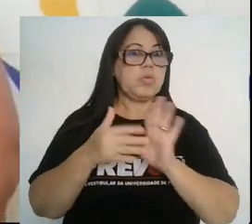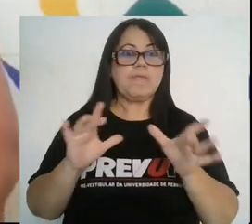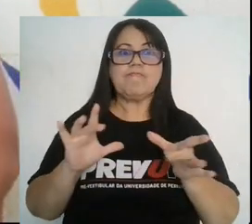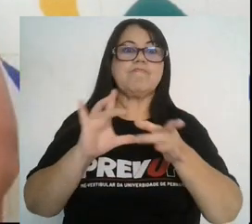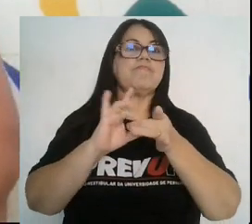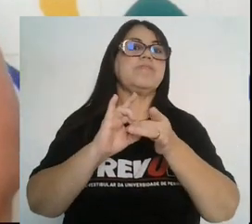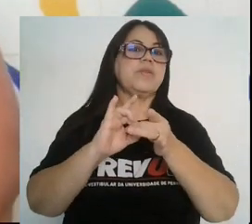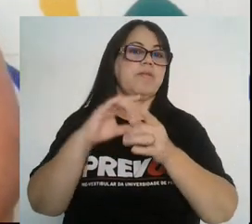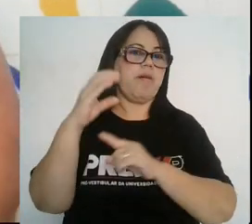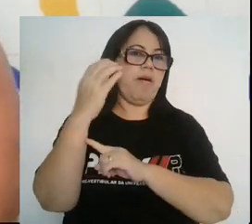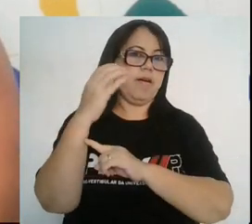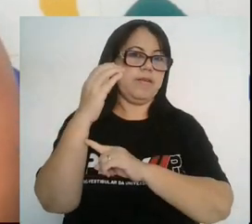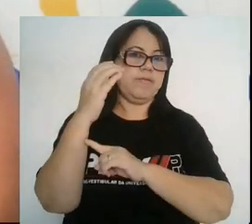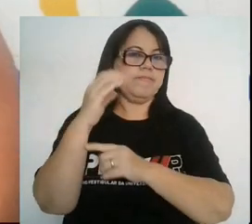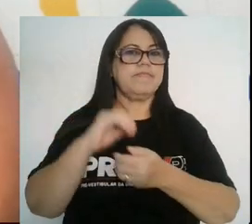ligado ao carbono.